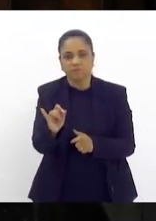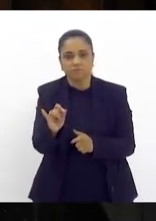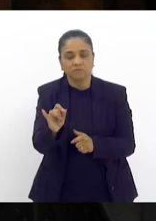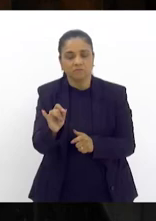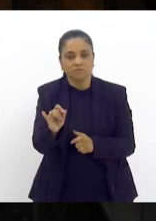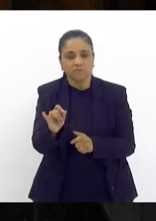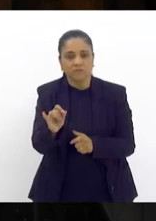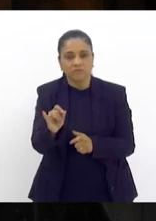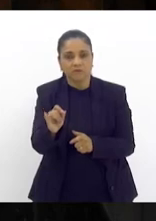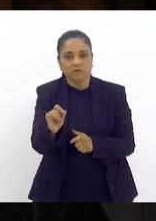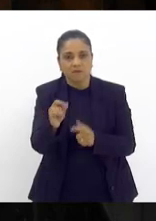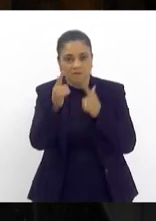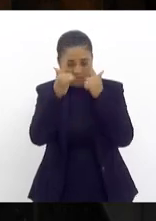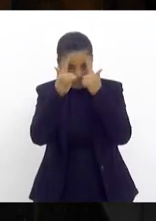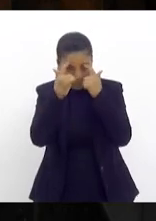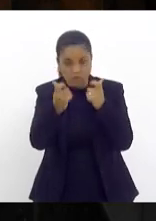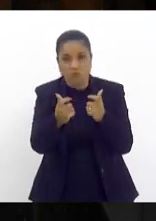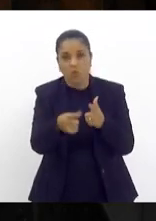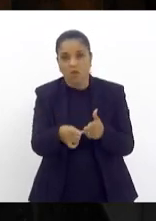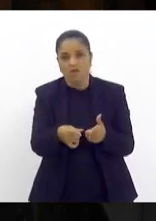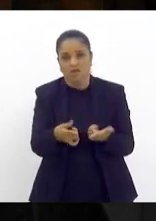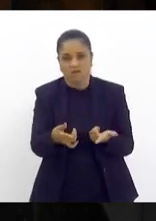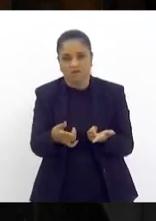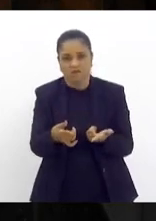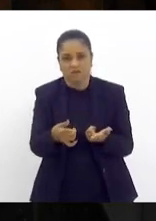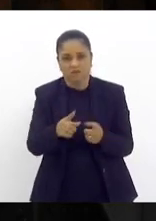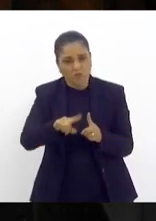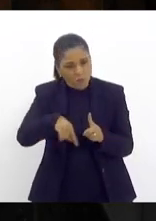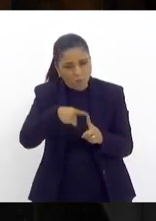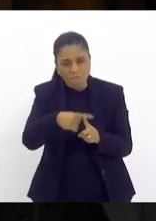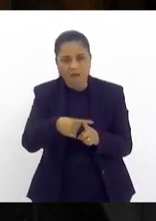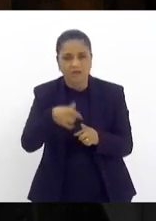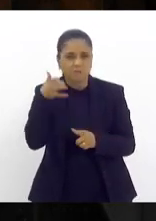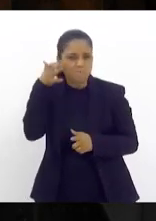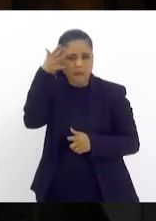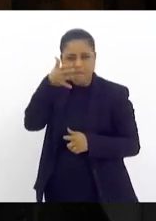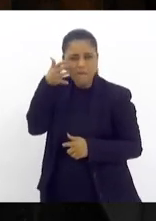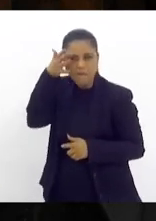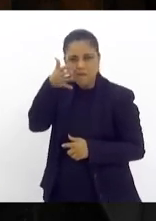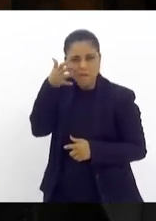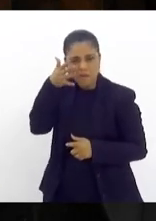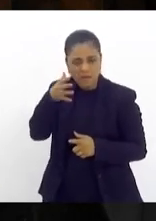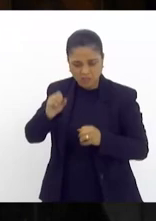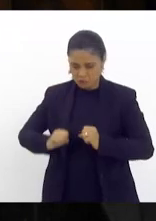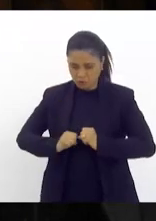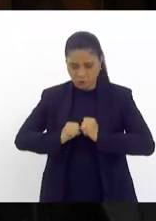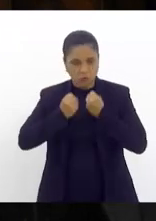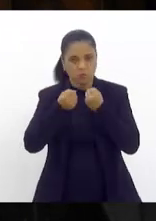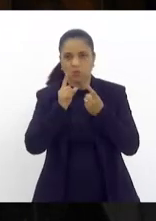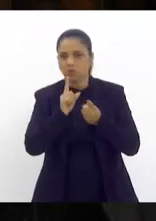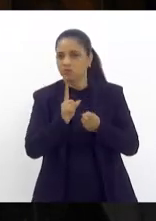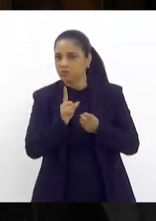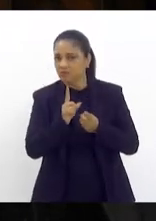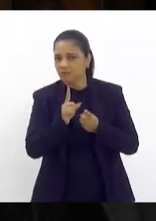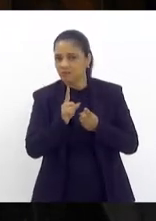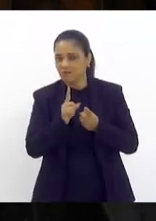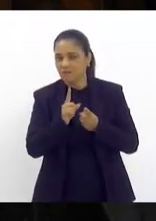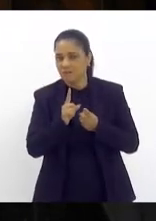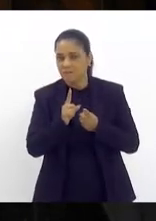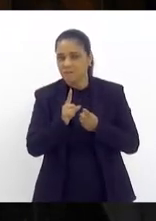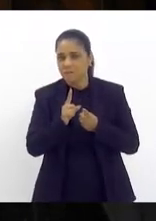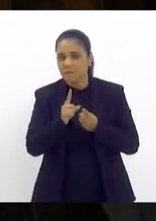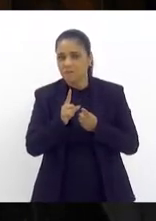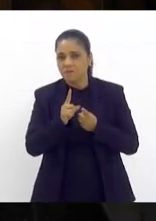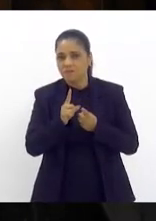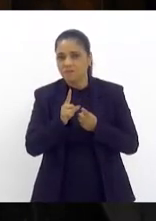situações. E não é com mais discurso de ódio, é com discurso